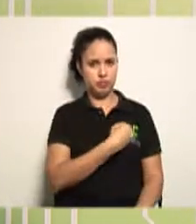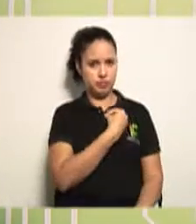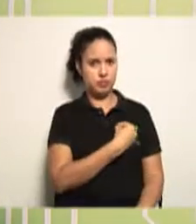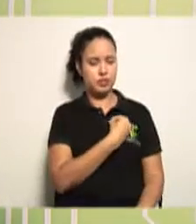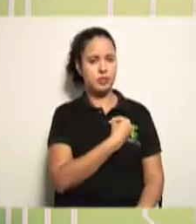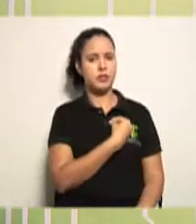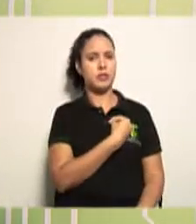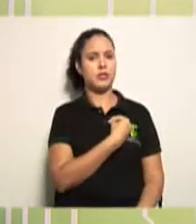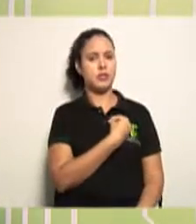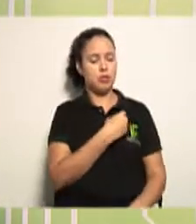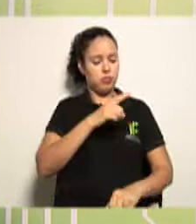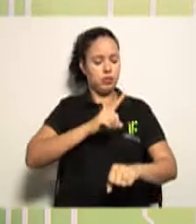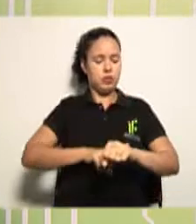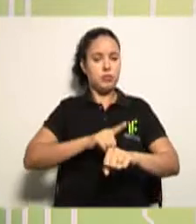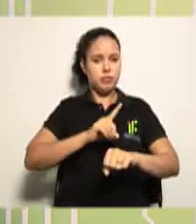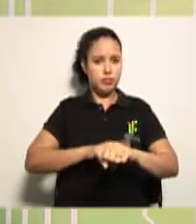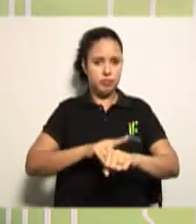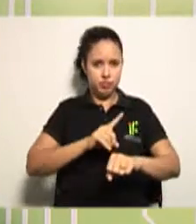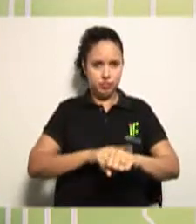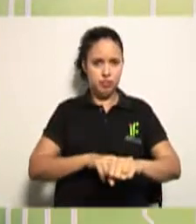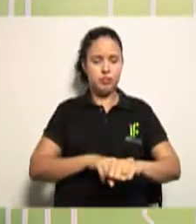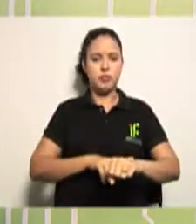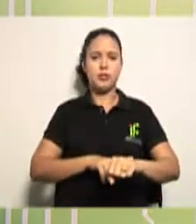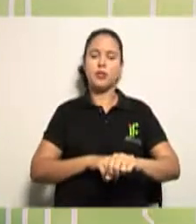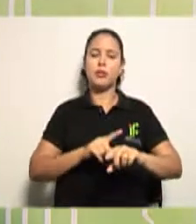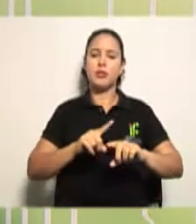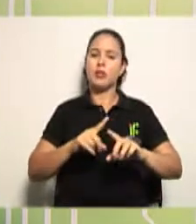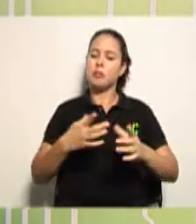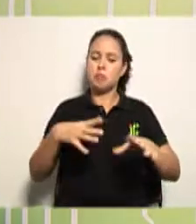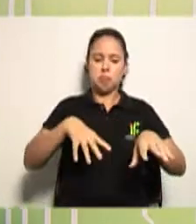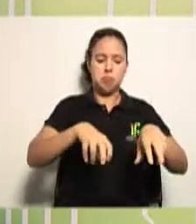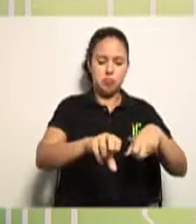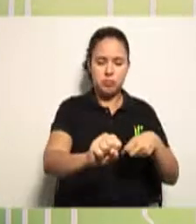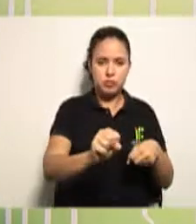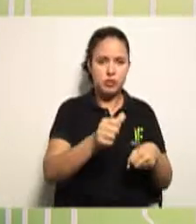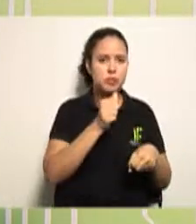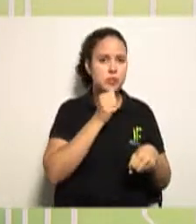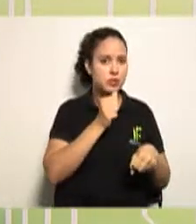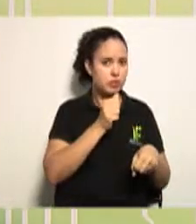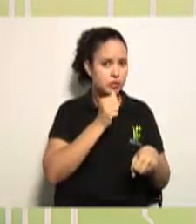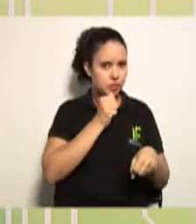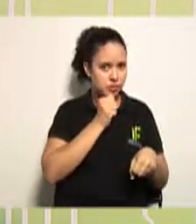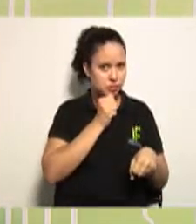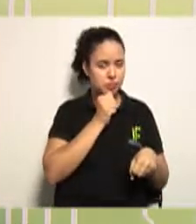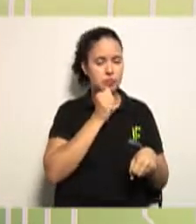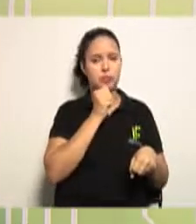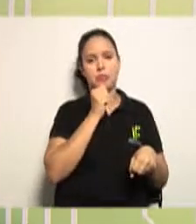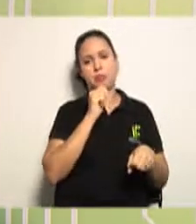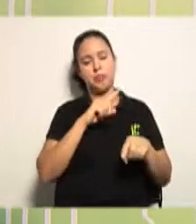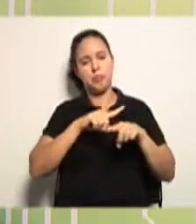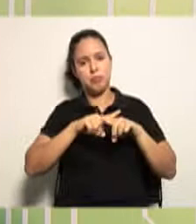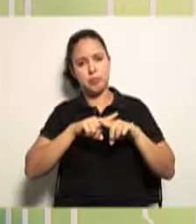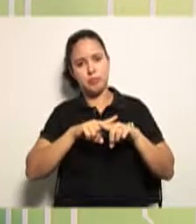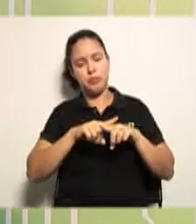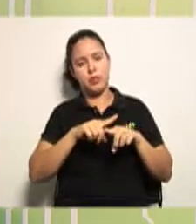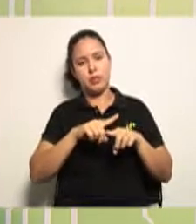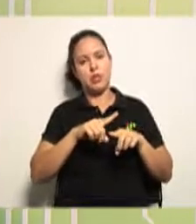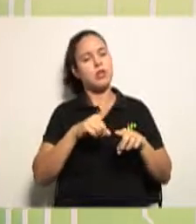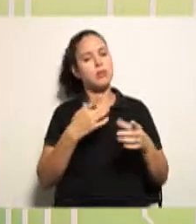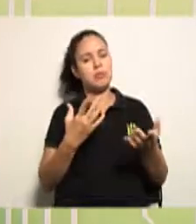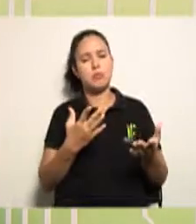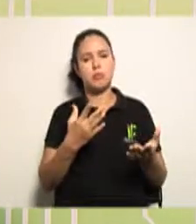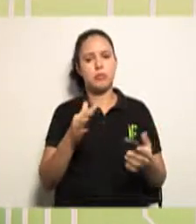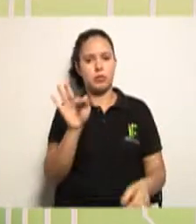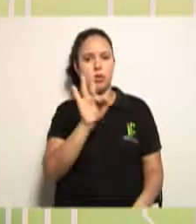Você gere o tempo, por mais que não tenha uma formação, uma cadeira acadêmica, você passou lá 4 anos se formando